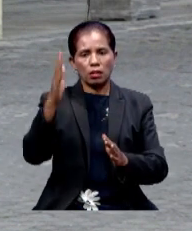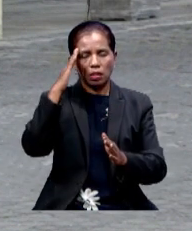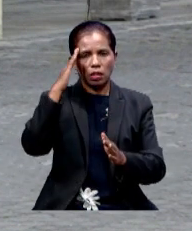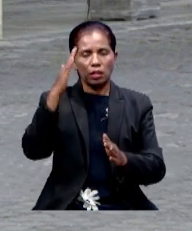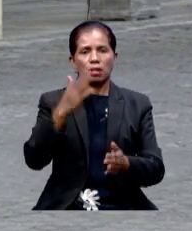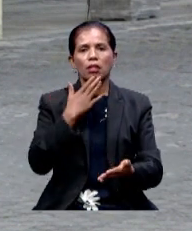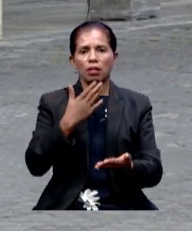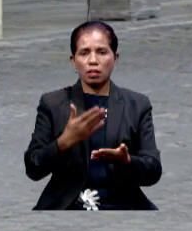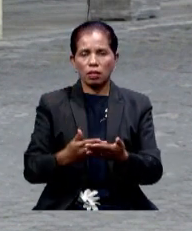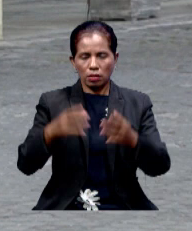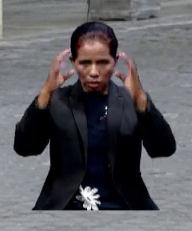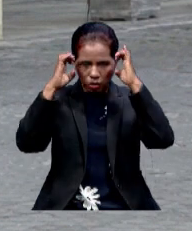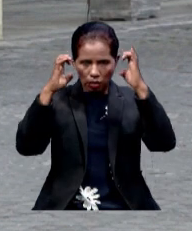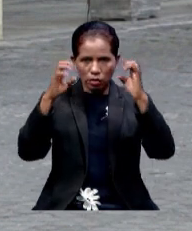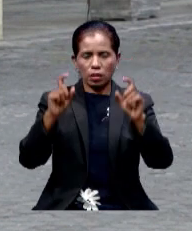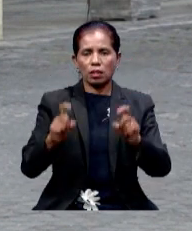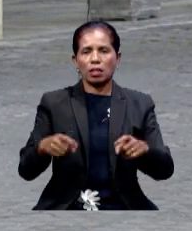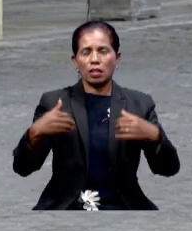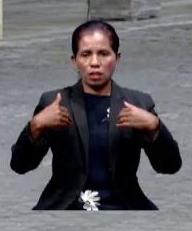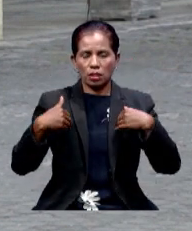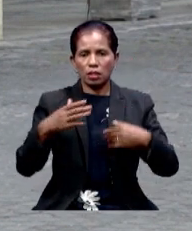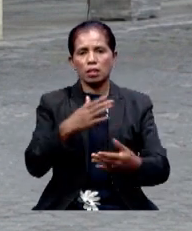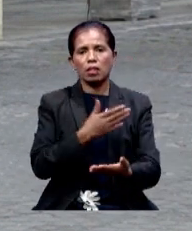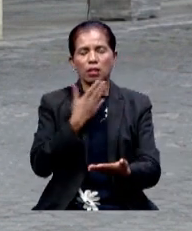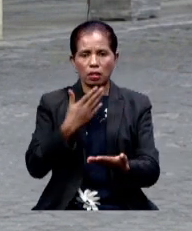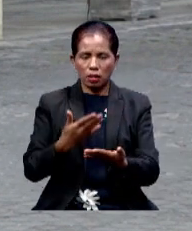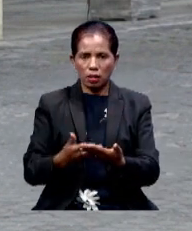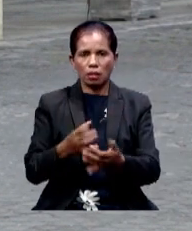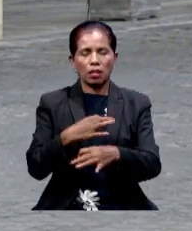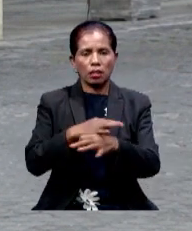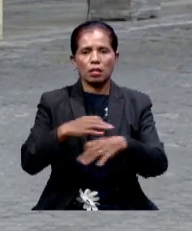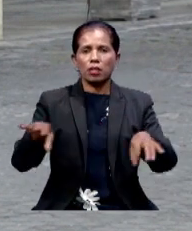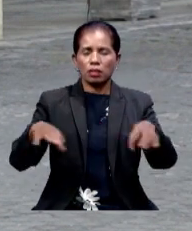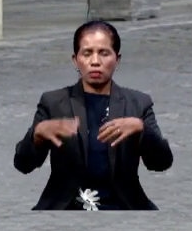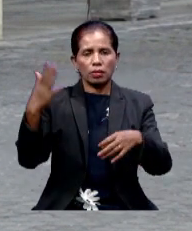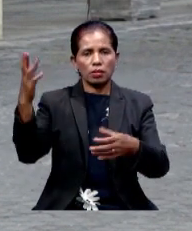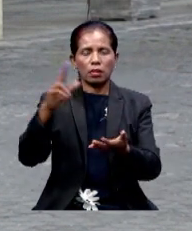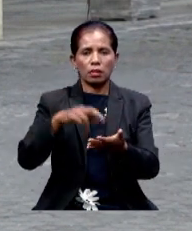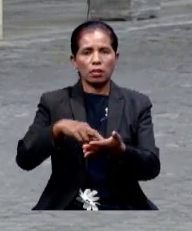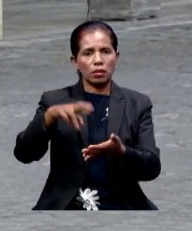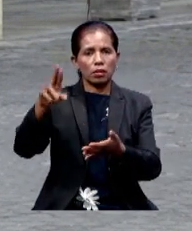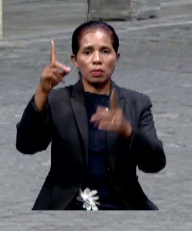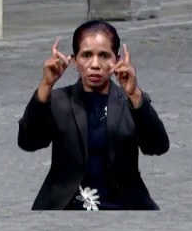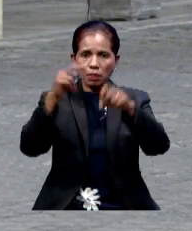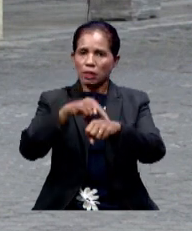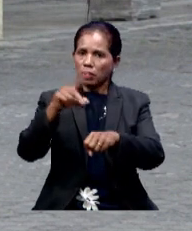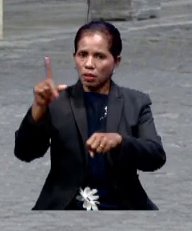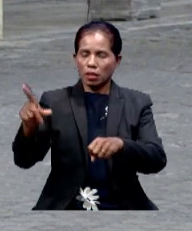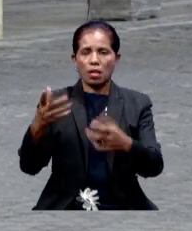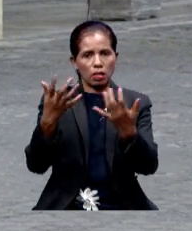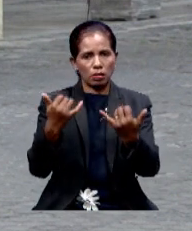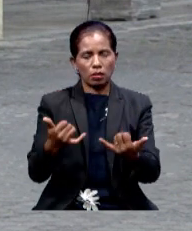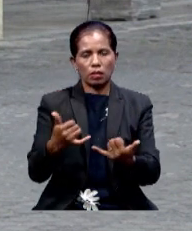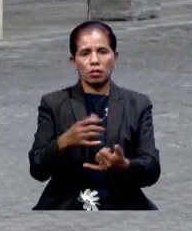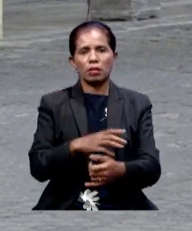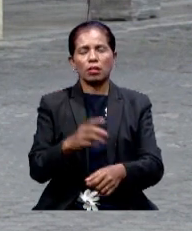maka edukasao mos tenki ia alternative de diak o di bele hadia sistema korasao be examen nasional. Nebe mak oras ne